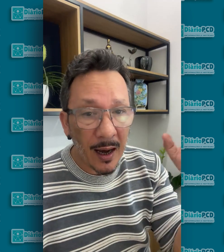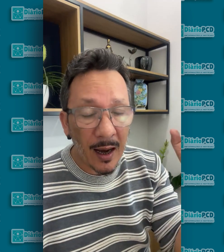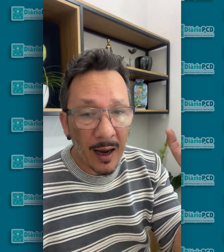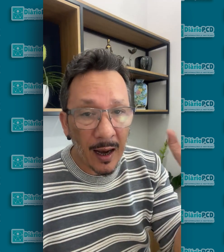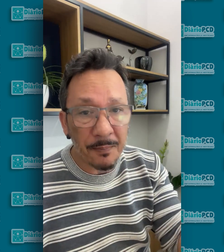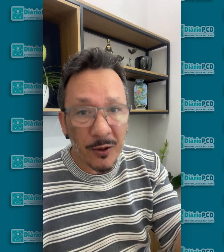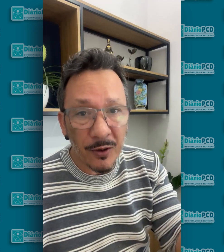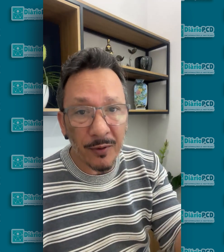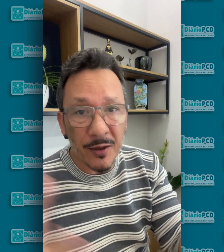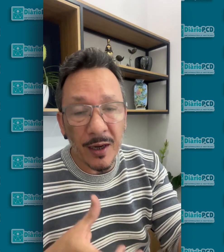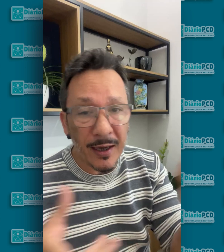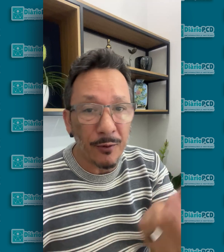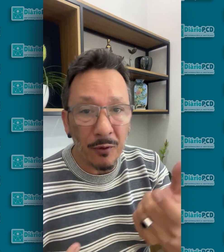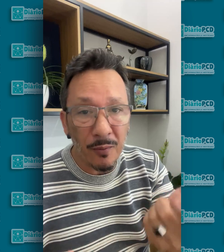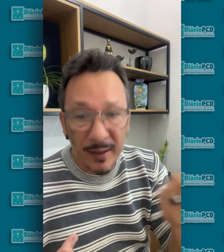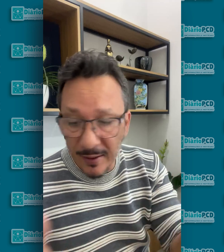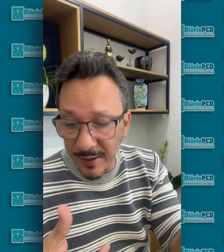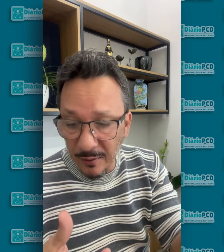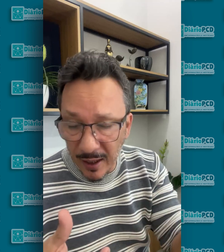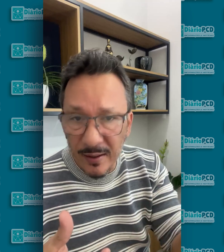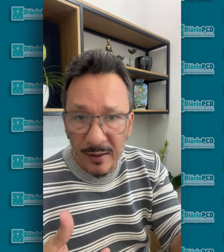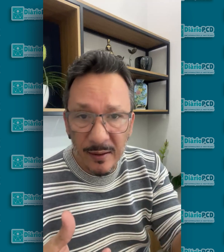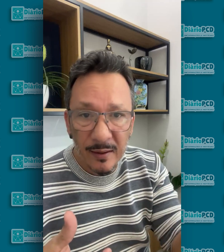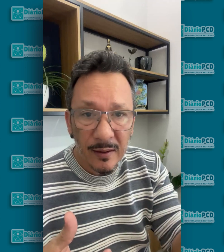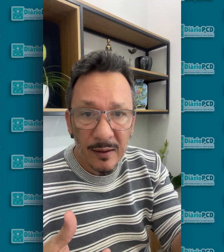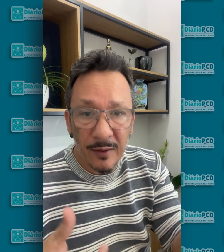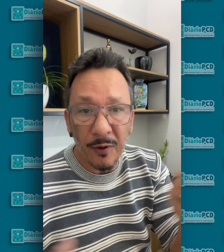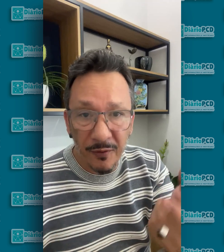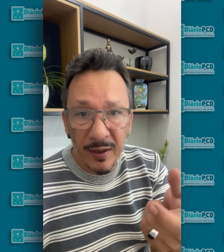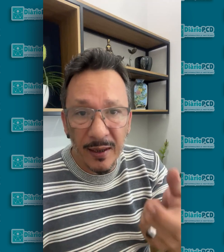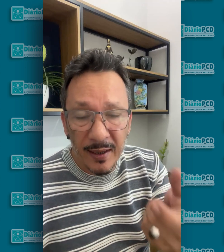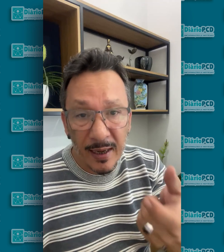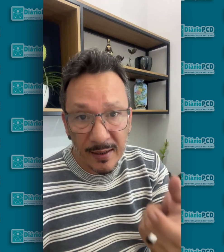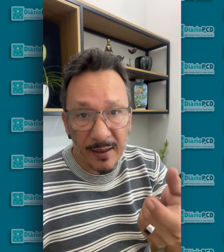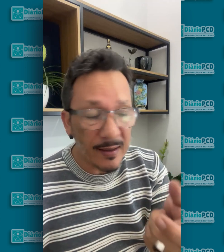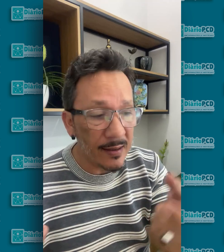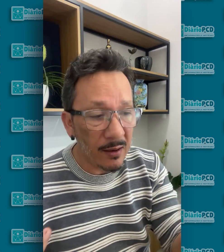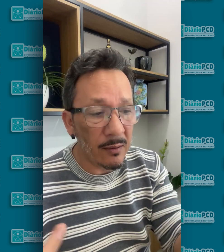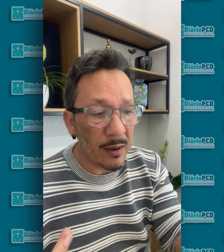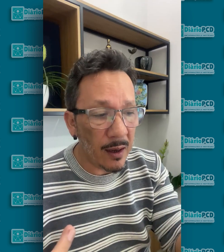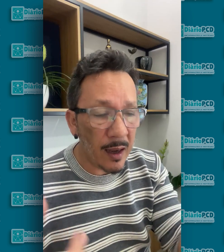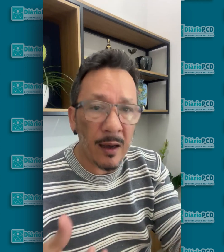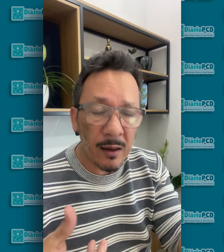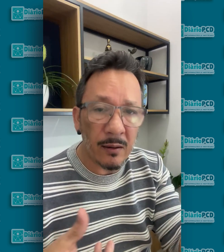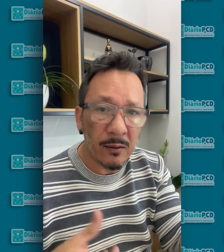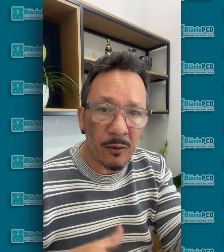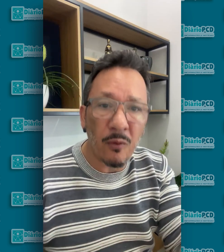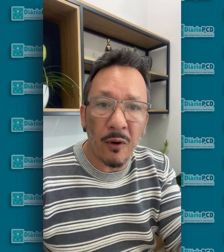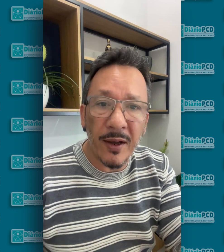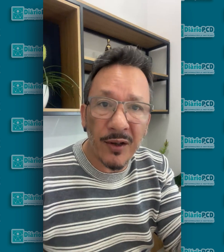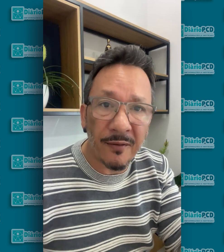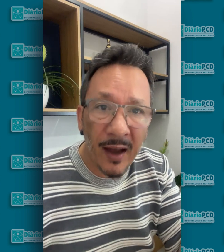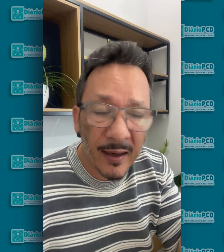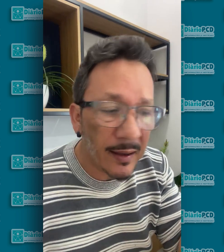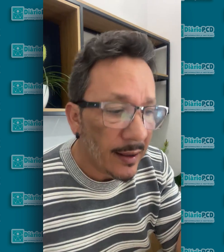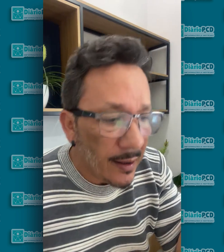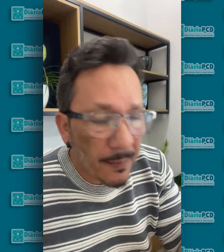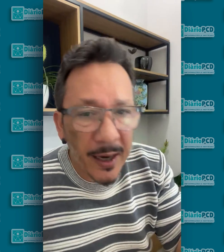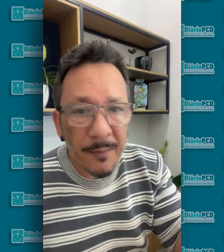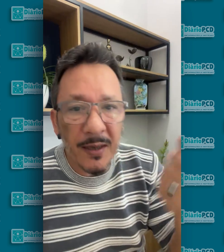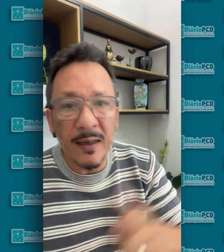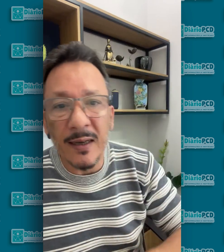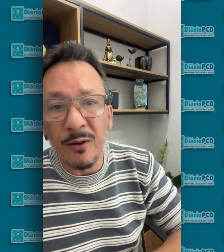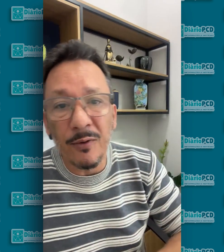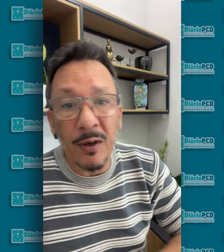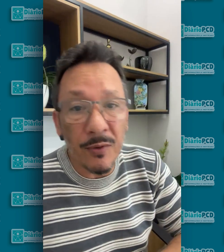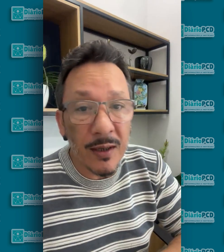porque a pessoa jurídica que entrou com mandado de segurança, envolvida nessa decisão, é concorrente à vaga